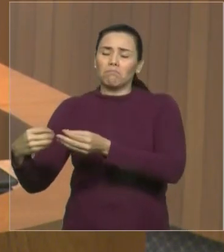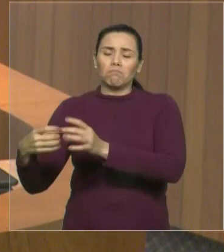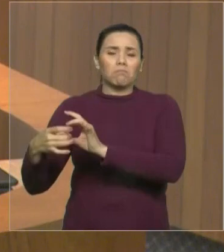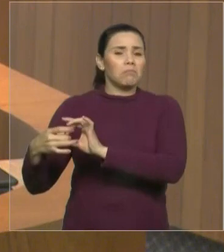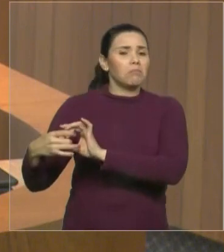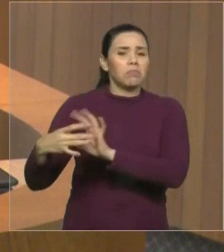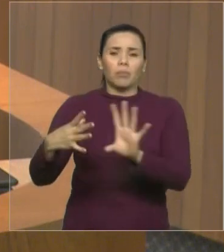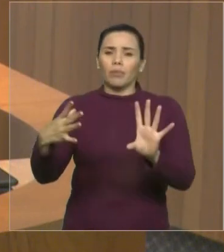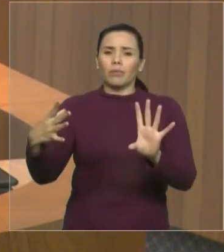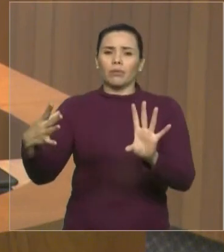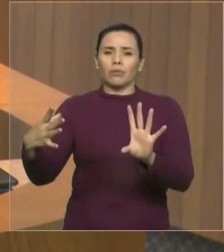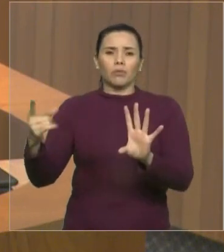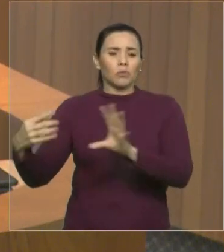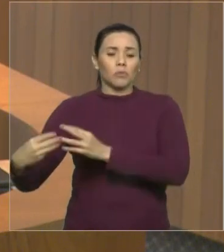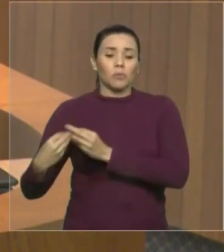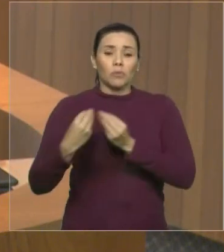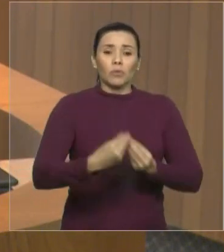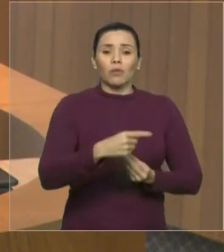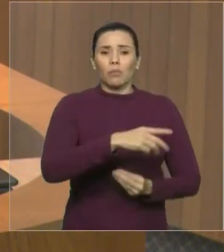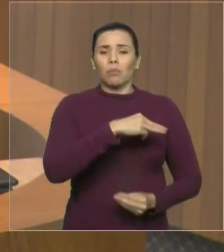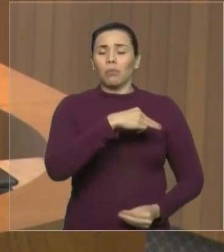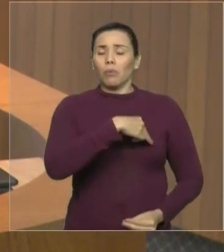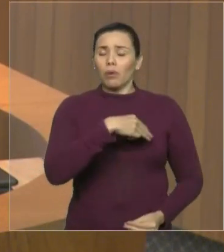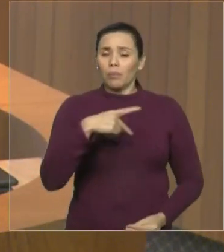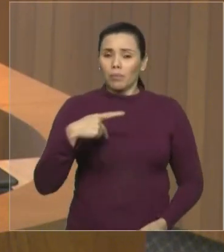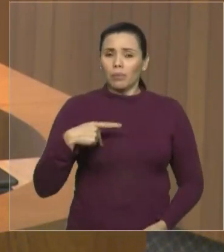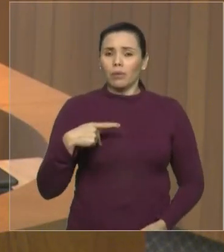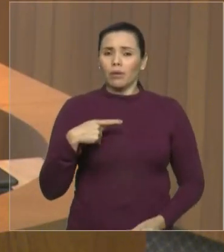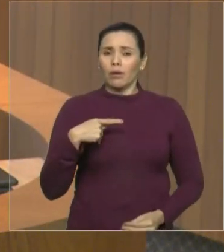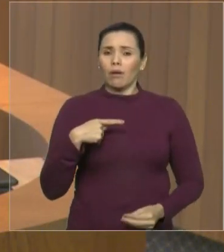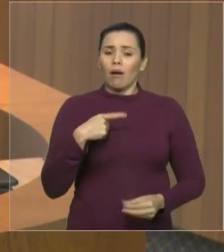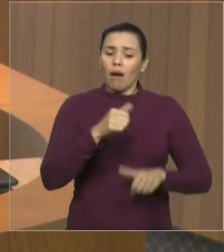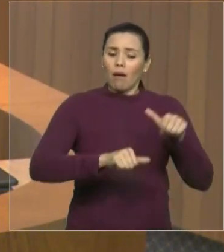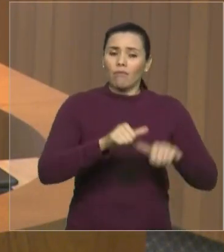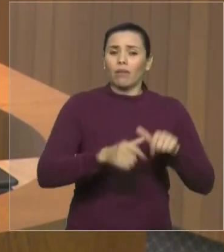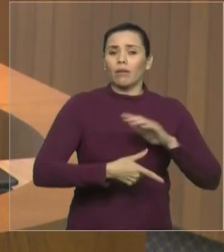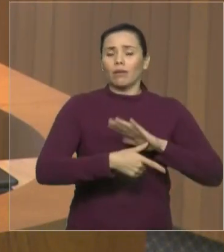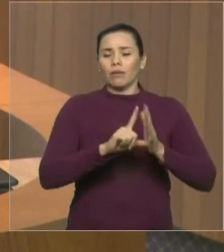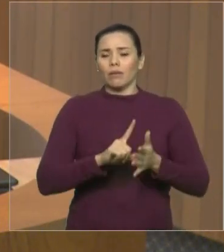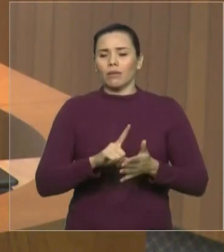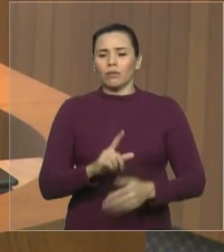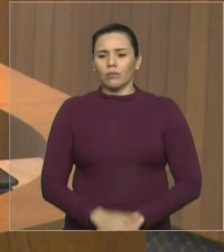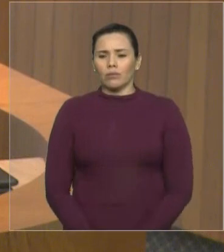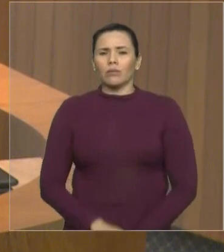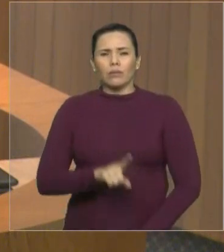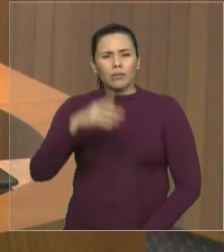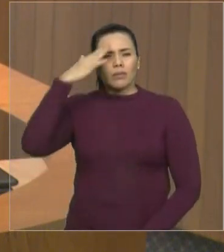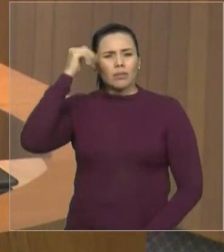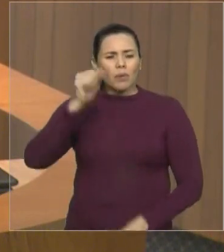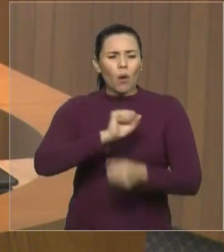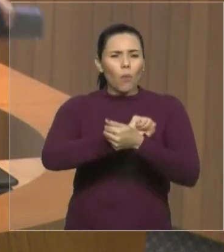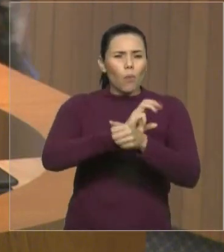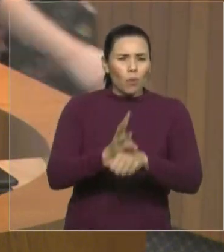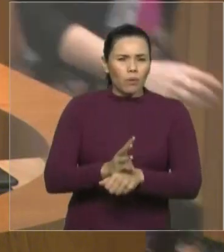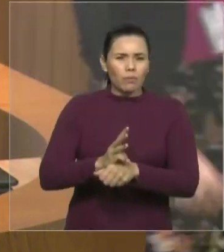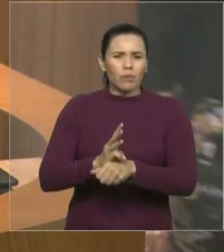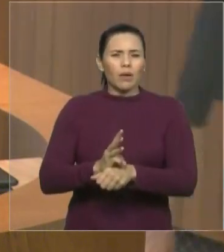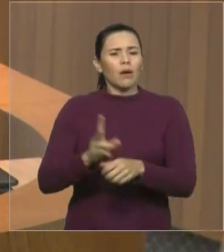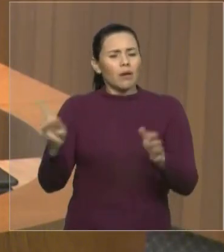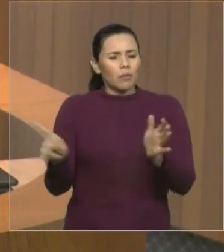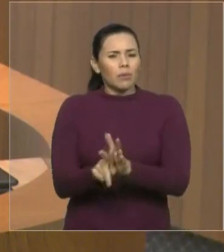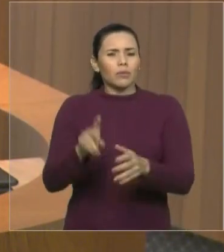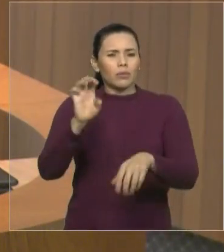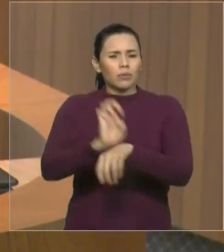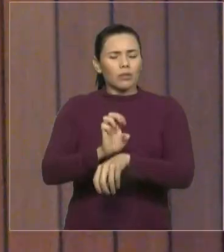lotação das turmas de medicina de uma universidade estadual, patrimônio público de todos nós, a UEMA é nossa, de uma